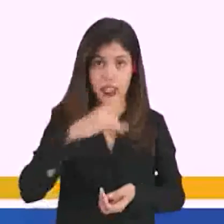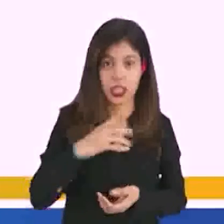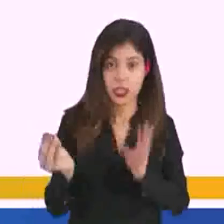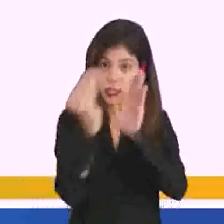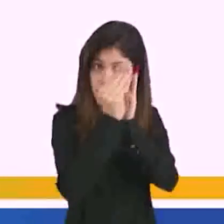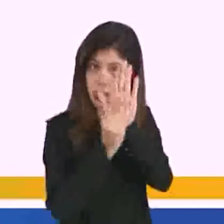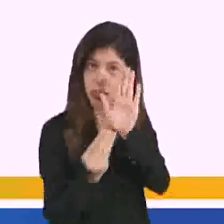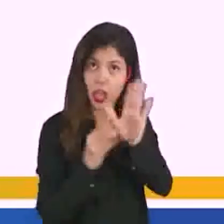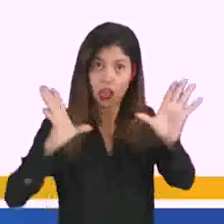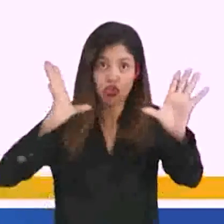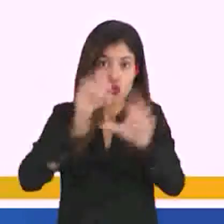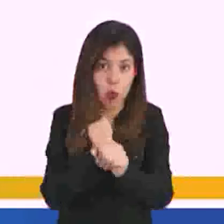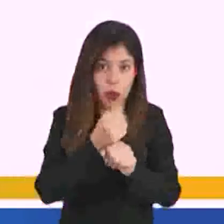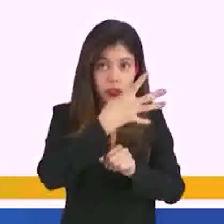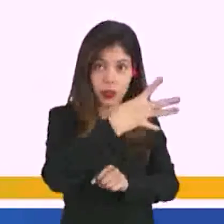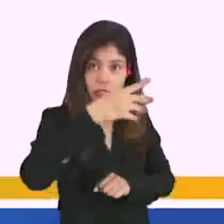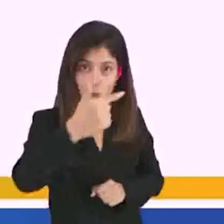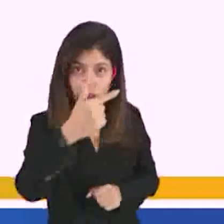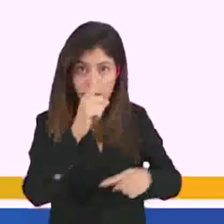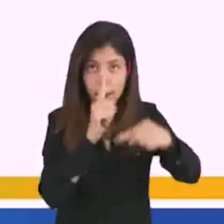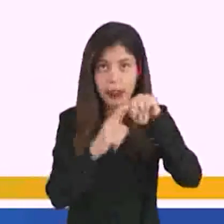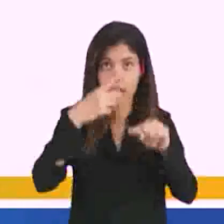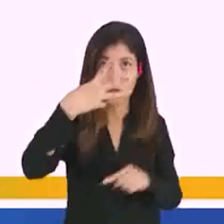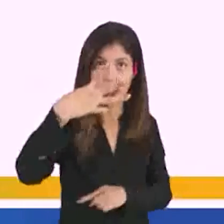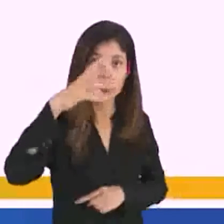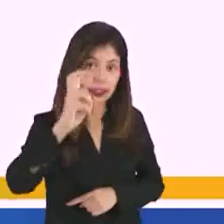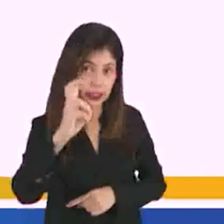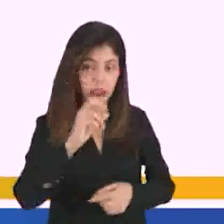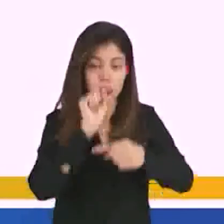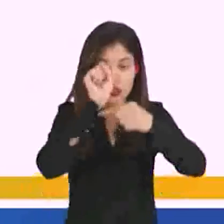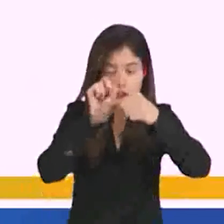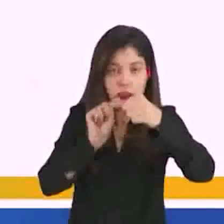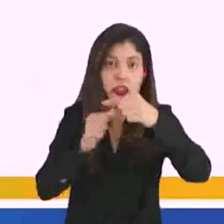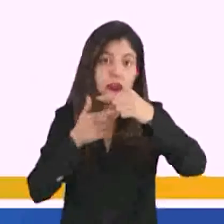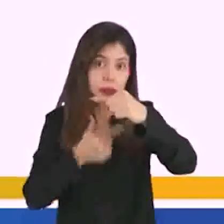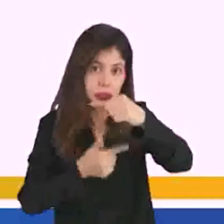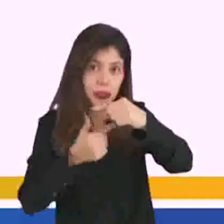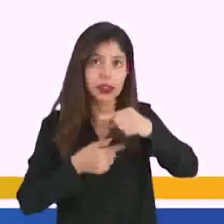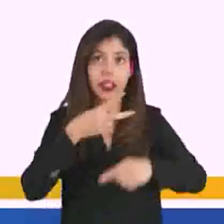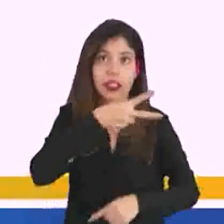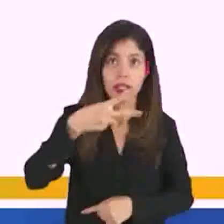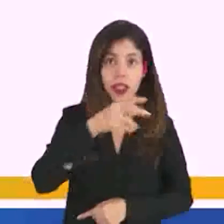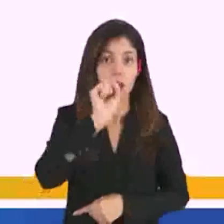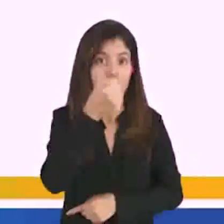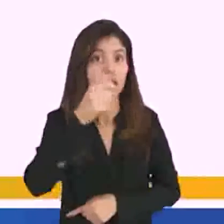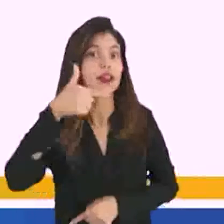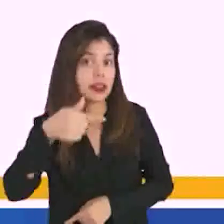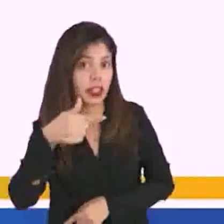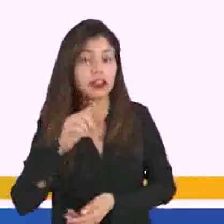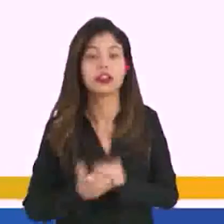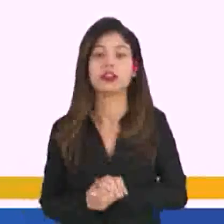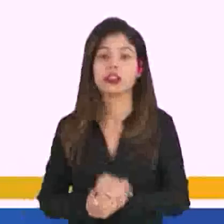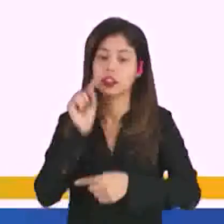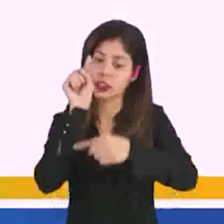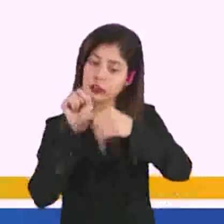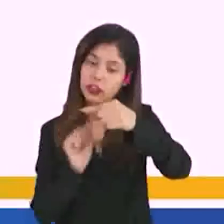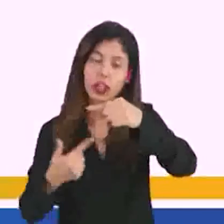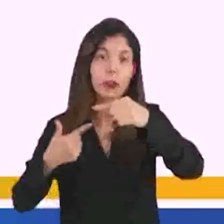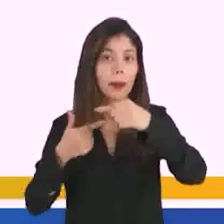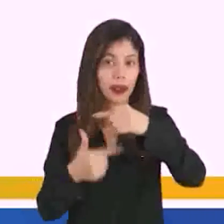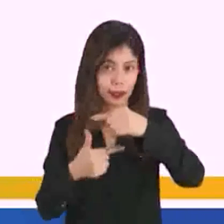ser dada aí pelo somatório de 42 mais 45, que é igual a 87, e